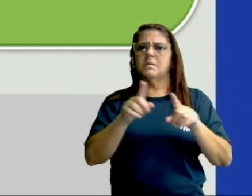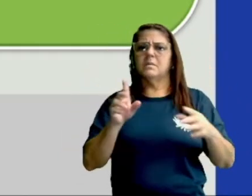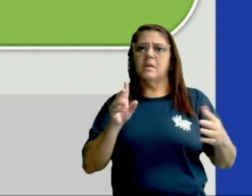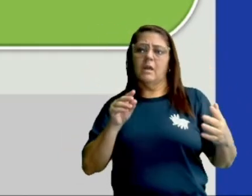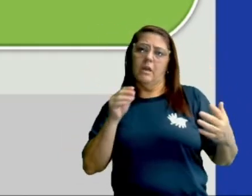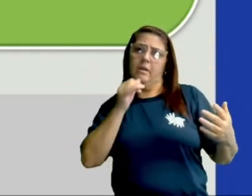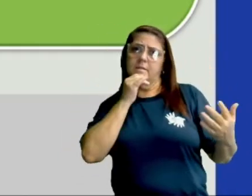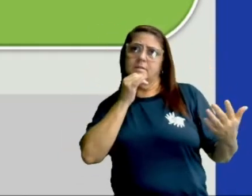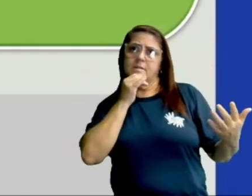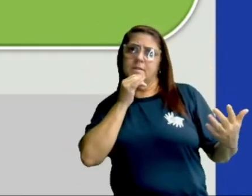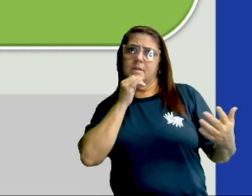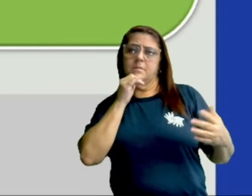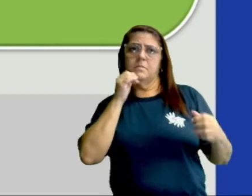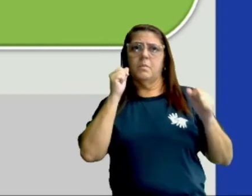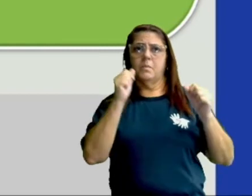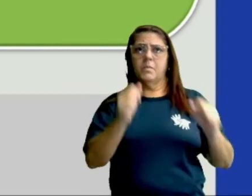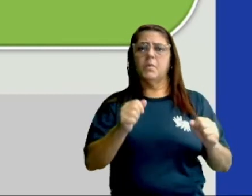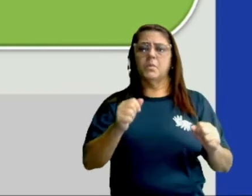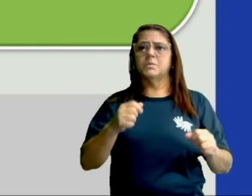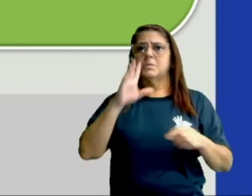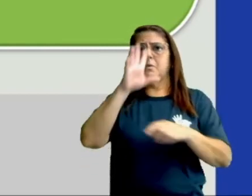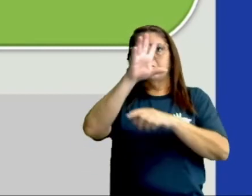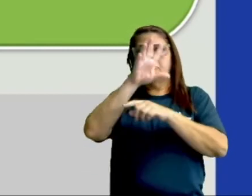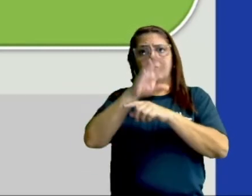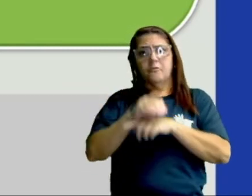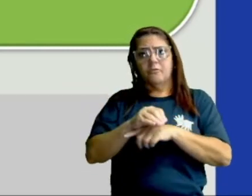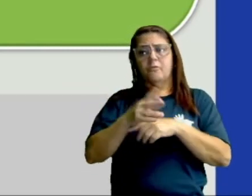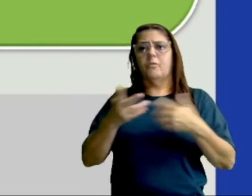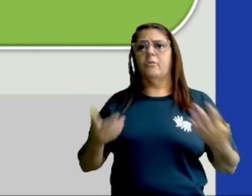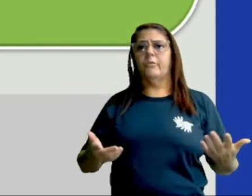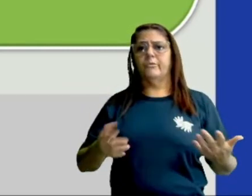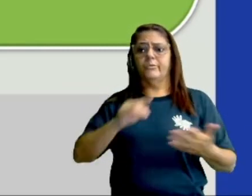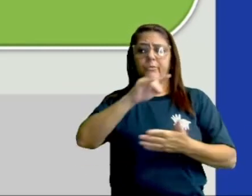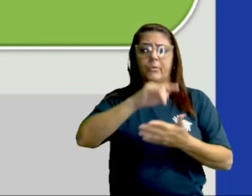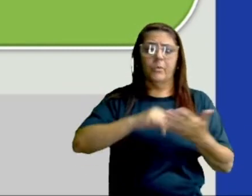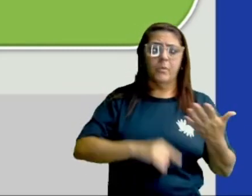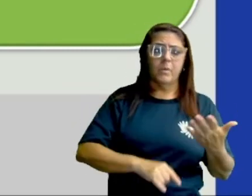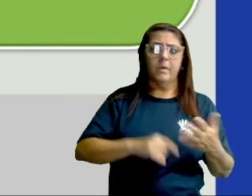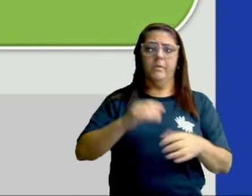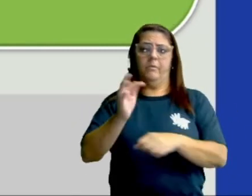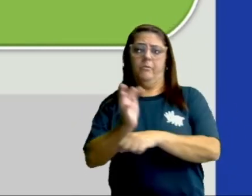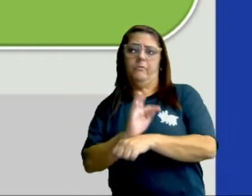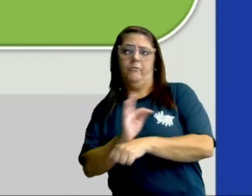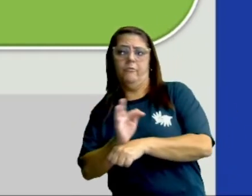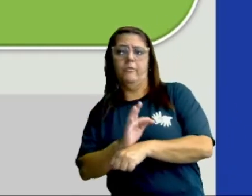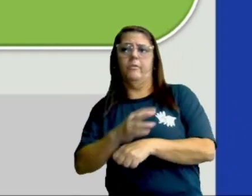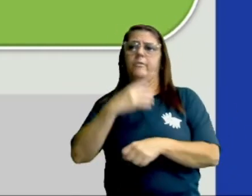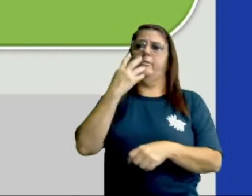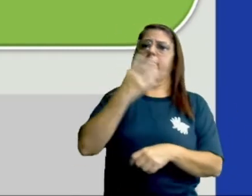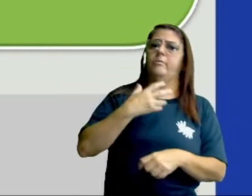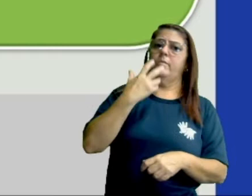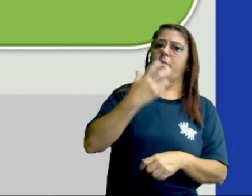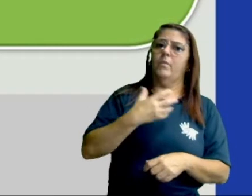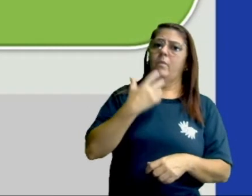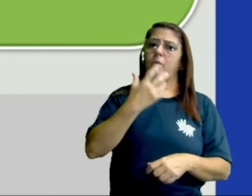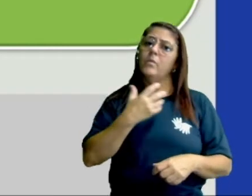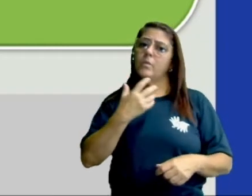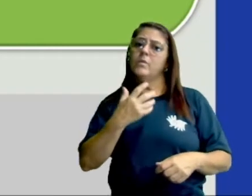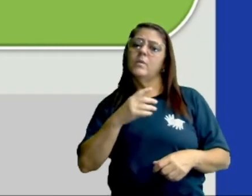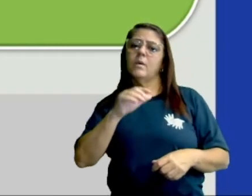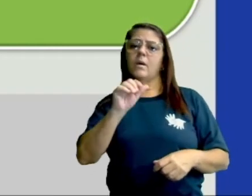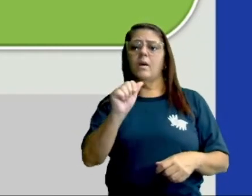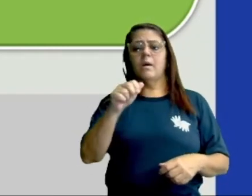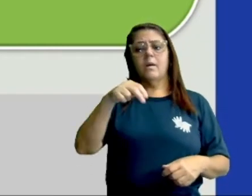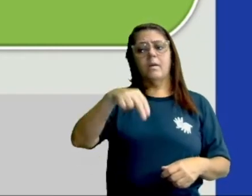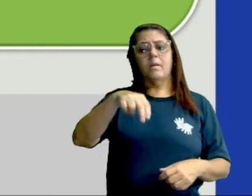gente? A gente pode enviar imagem, a gente pode enviar um vídeo, a gente pode enviar música, tá? A gente pode